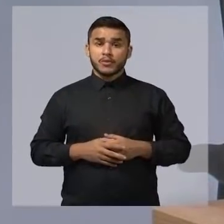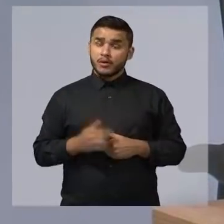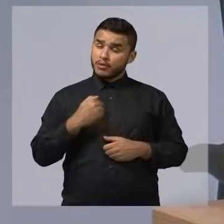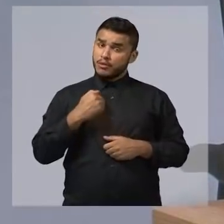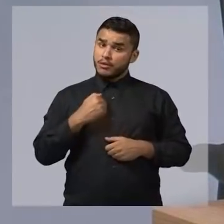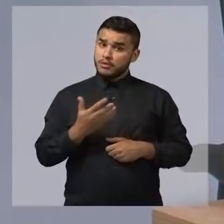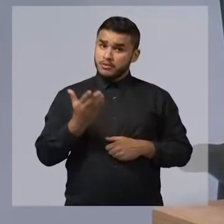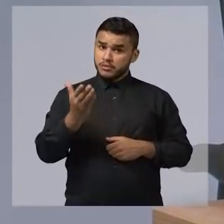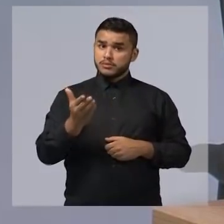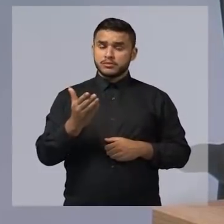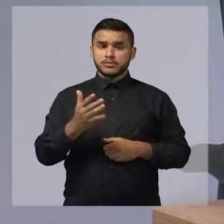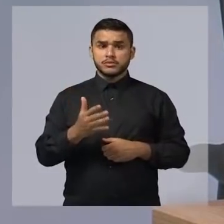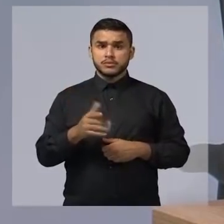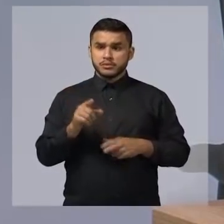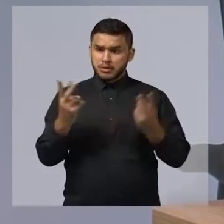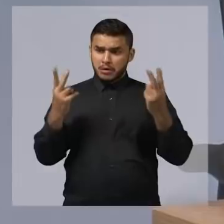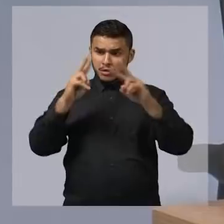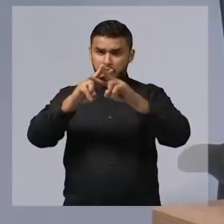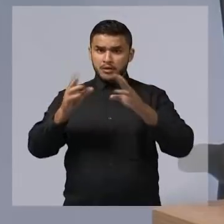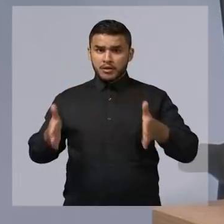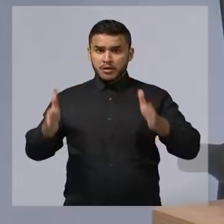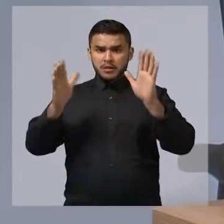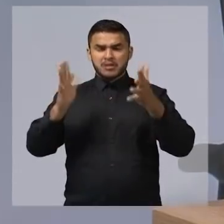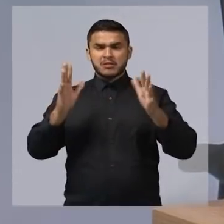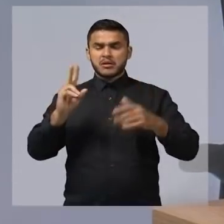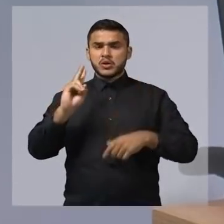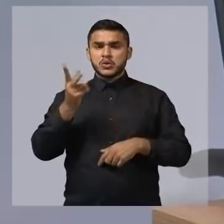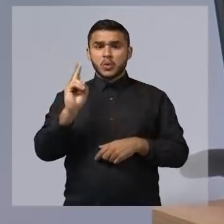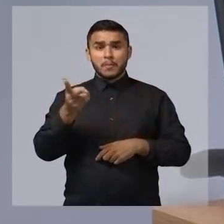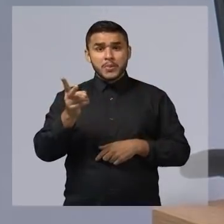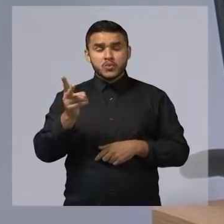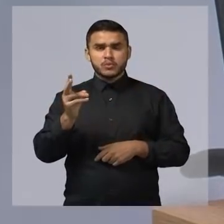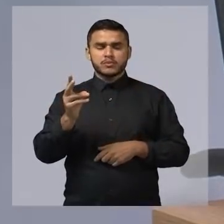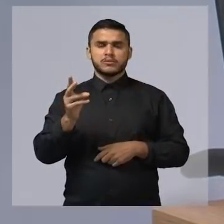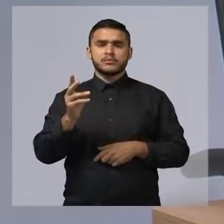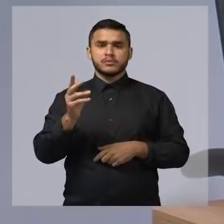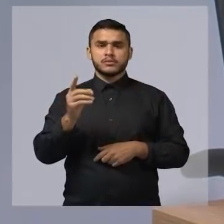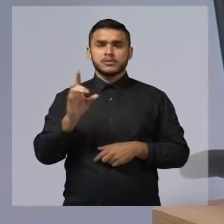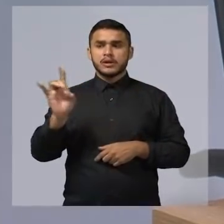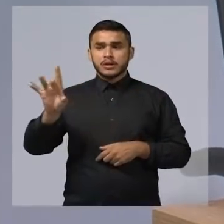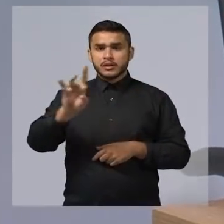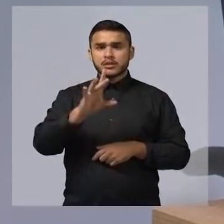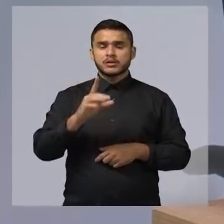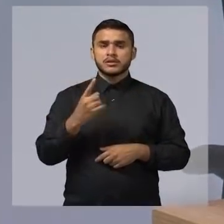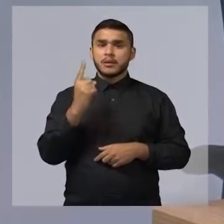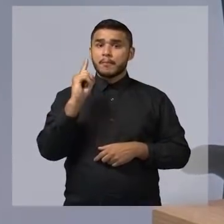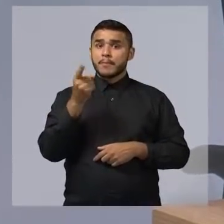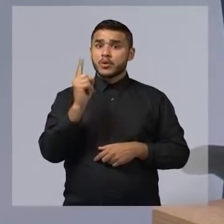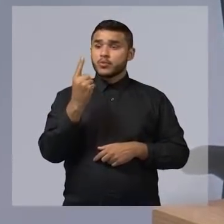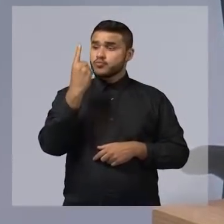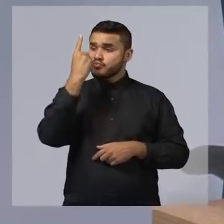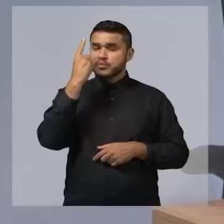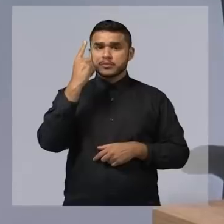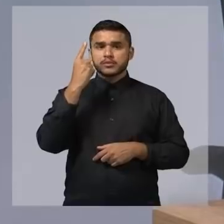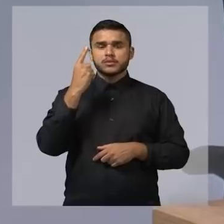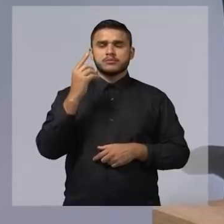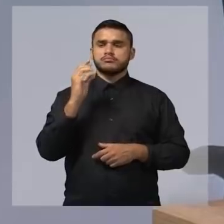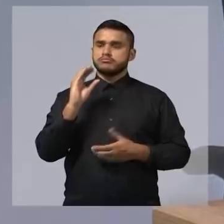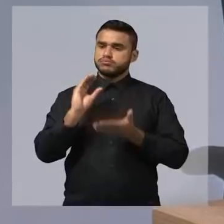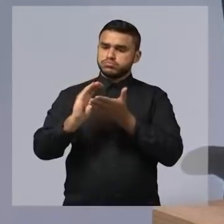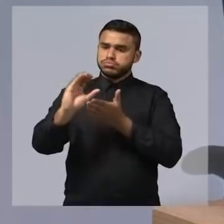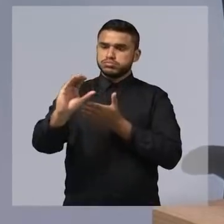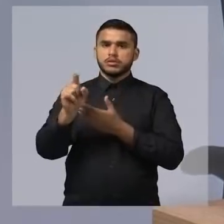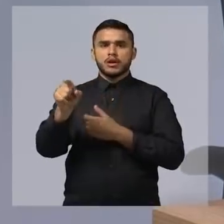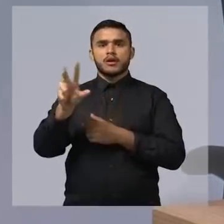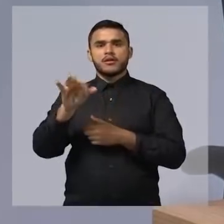preso dentro do sistema penitenciário, de R$2.000 a R$2.500 por mês. Esses R$1.000 eu vou gastar só uma vez para dar uma profissão e vou ter retorno dele ali, ainda dentro do